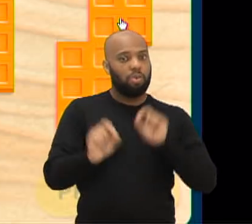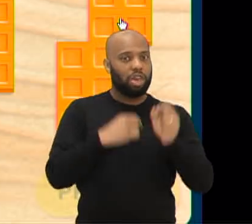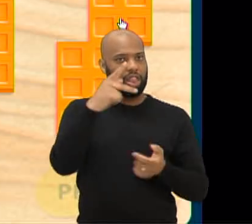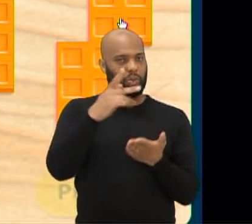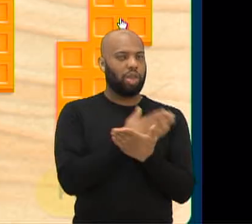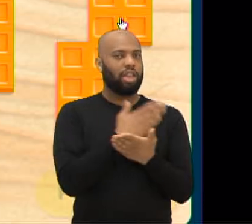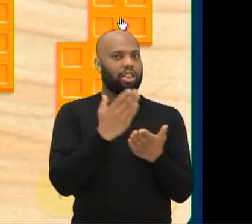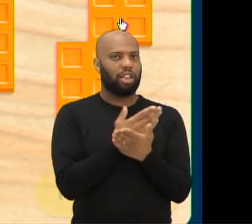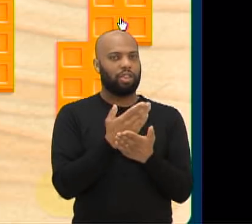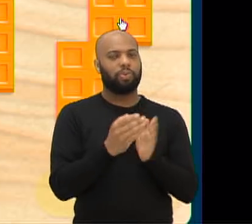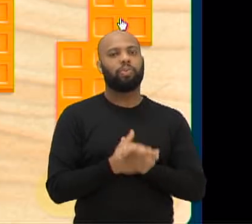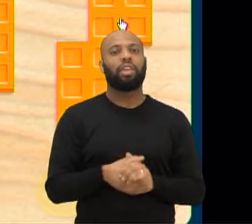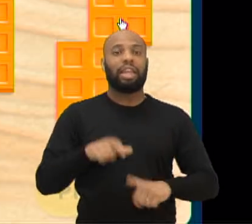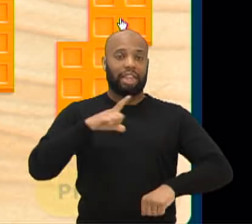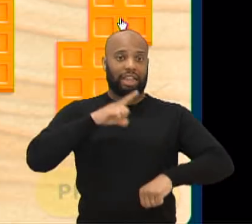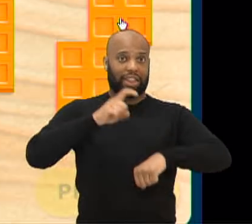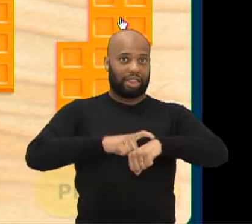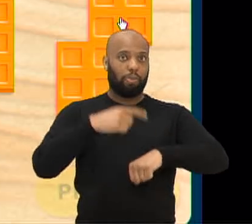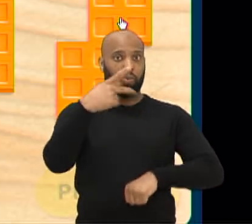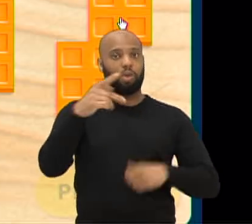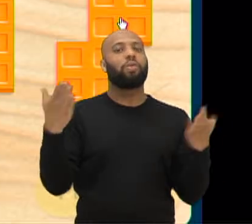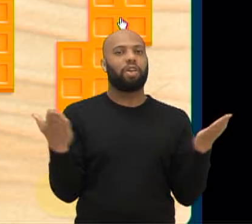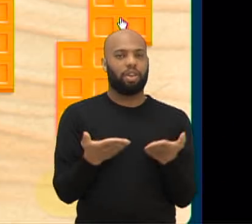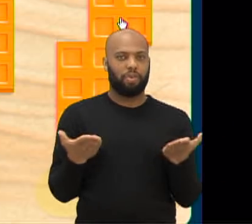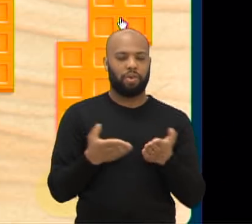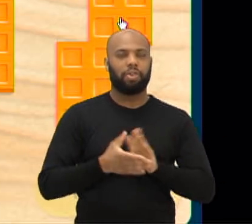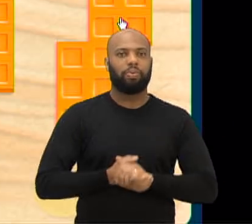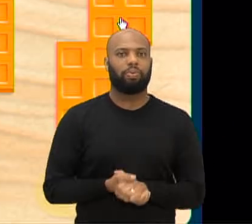seu caderno. Um tempo para vocês.